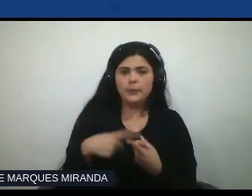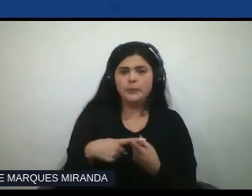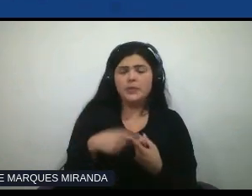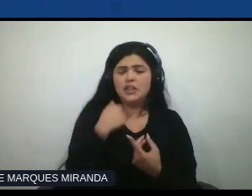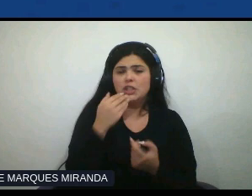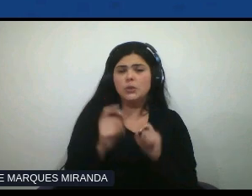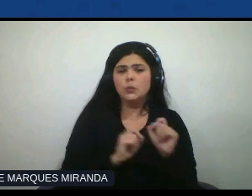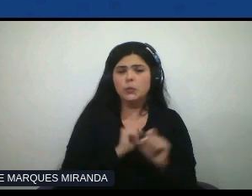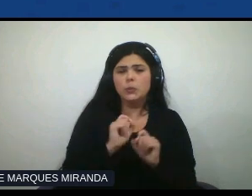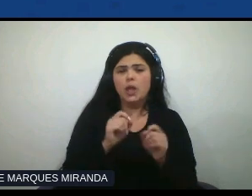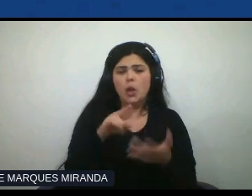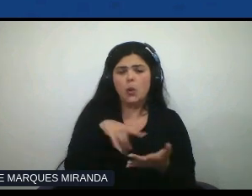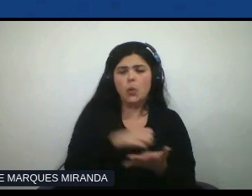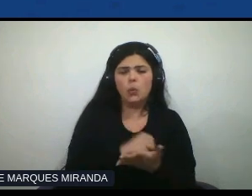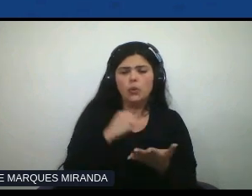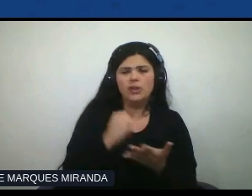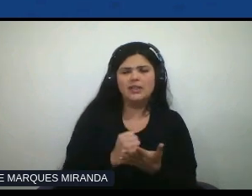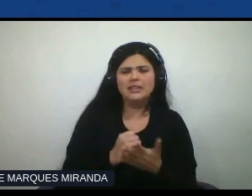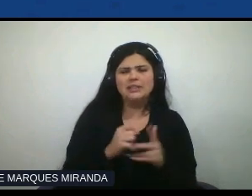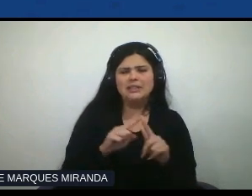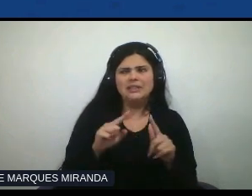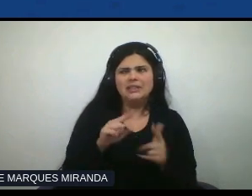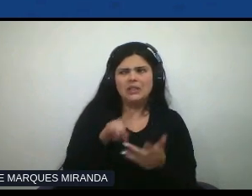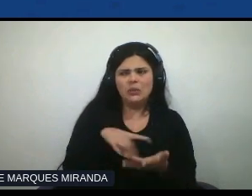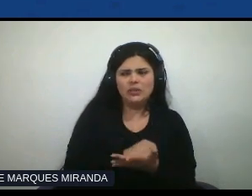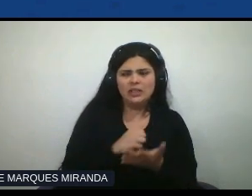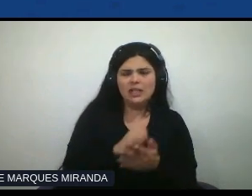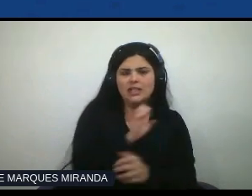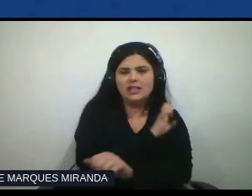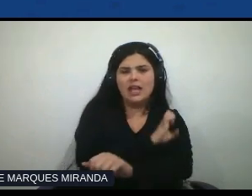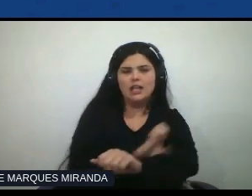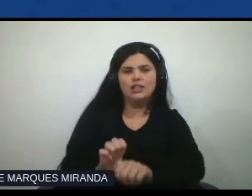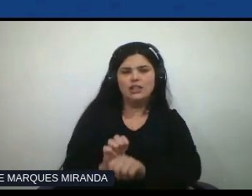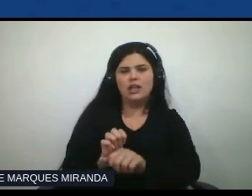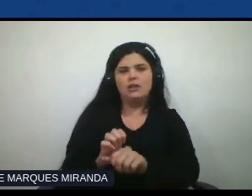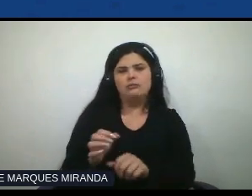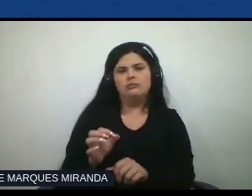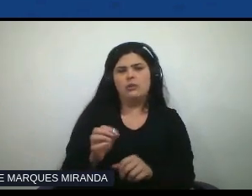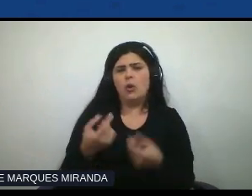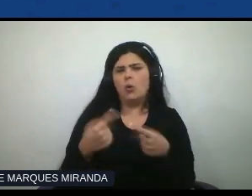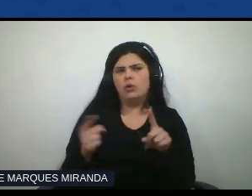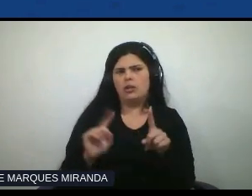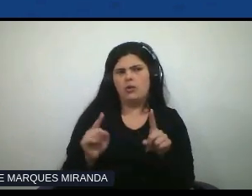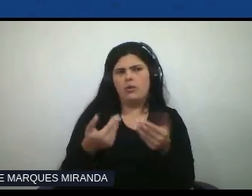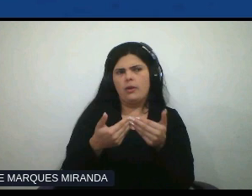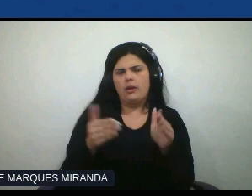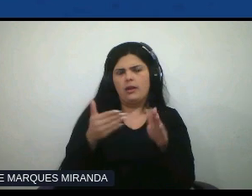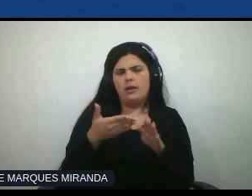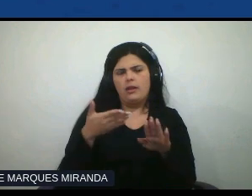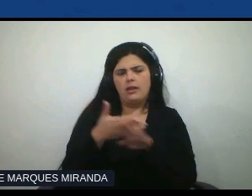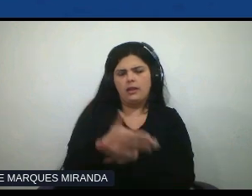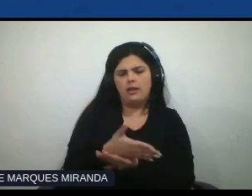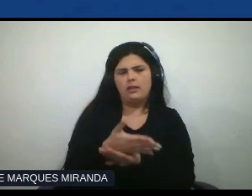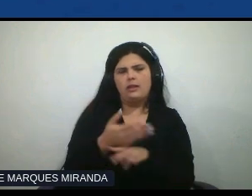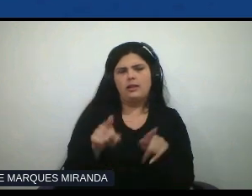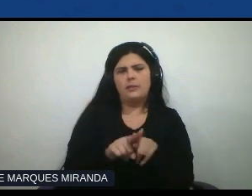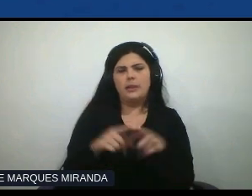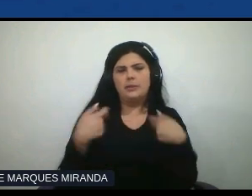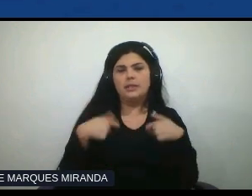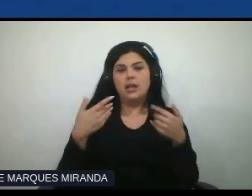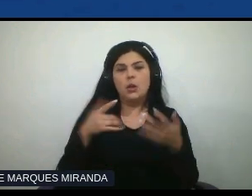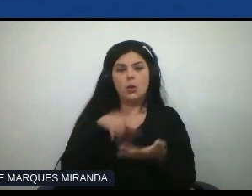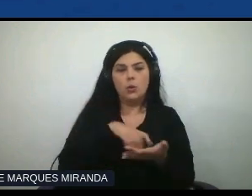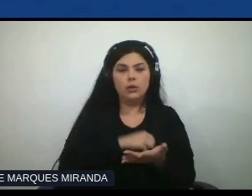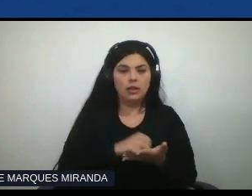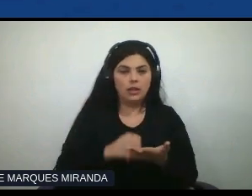nada. Contratei, mas só contratei estagiário. Não é contra, acho que é uma porta de entrada. A gente, às vezes, tem que entrar por onde